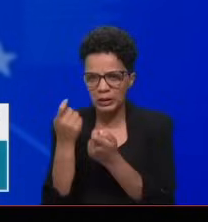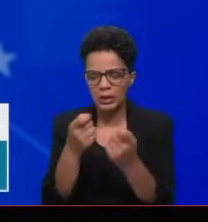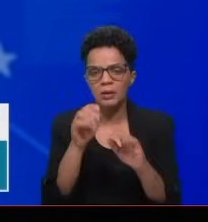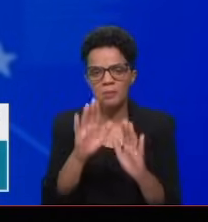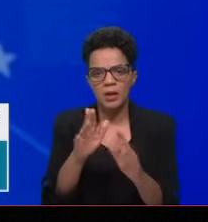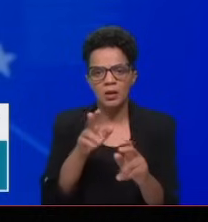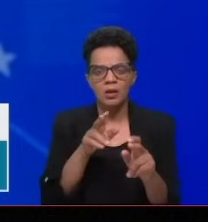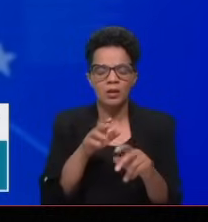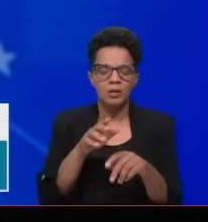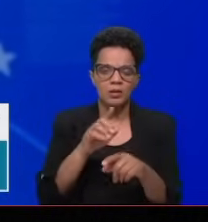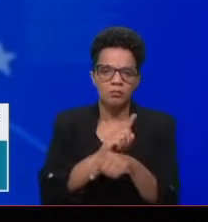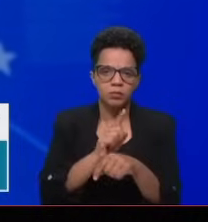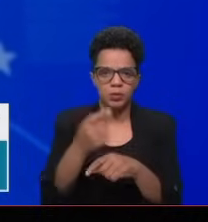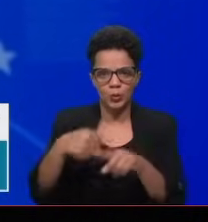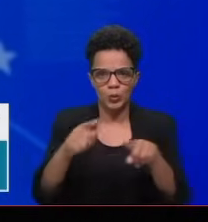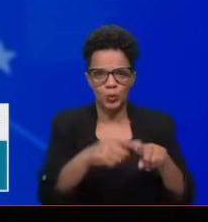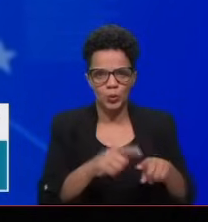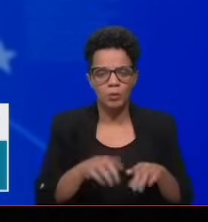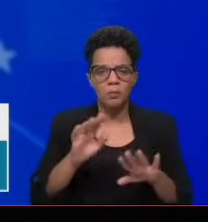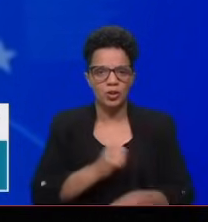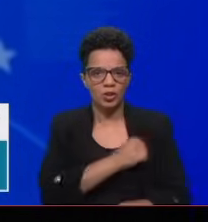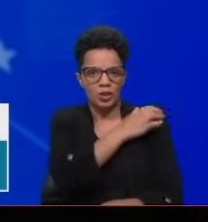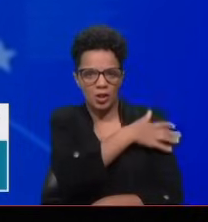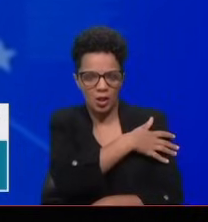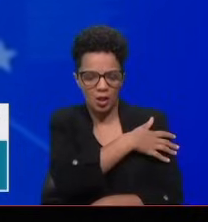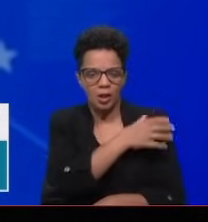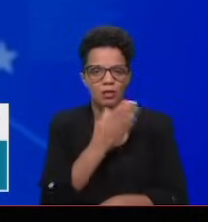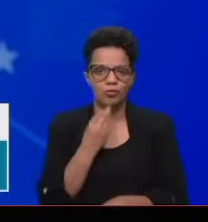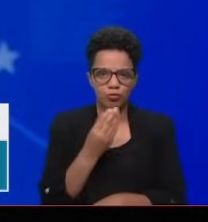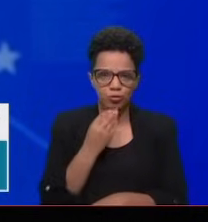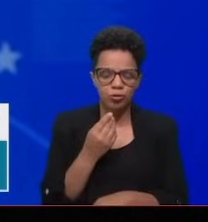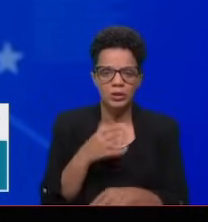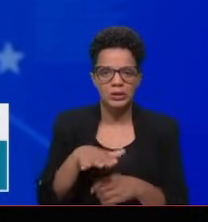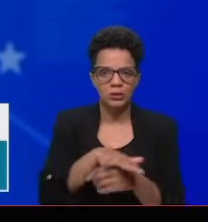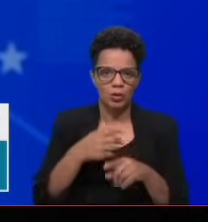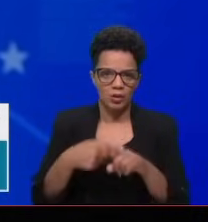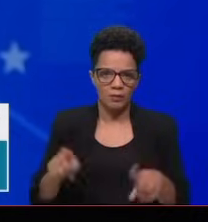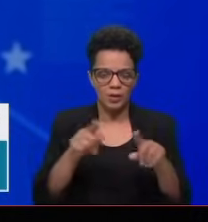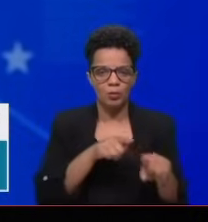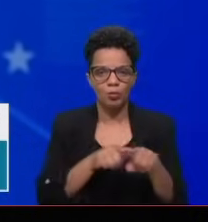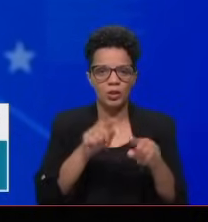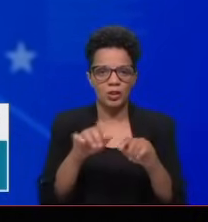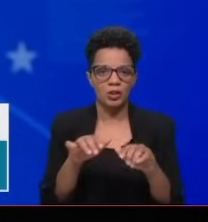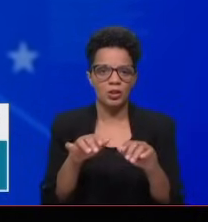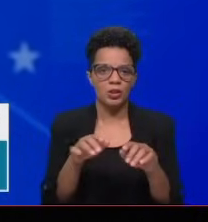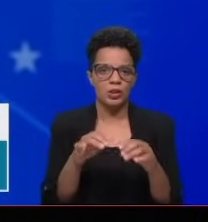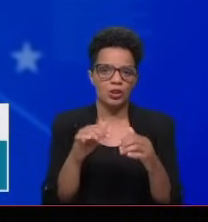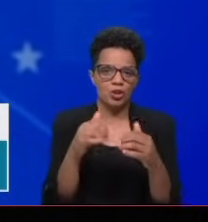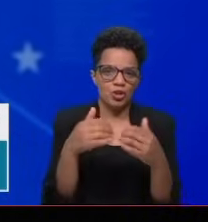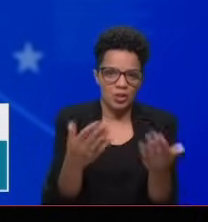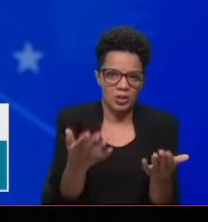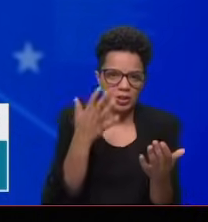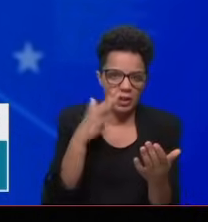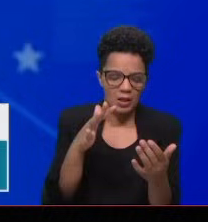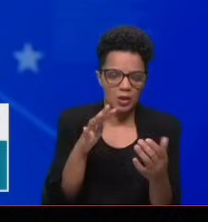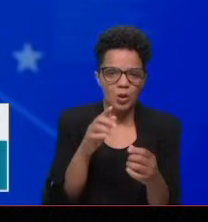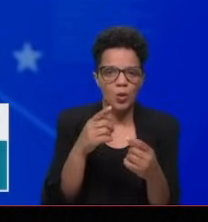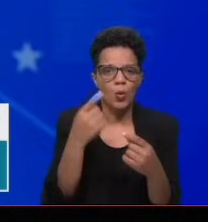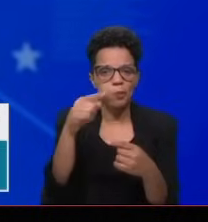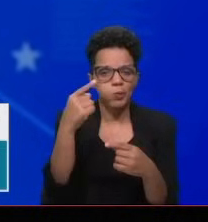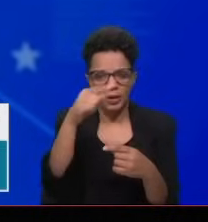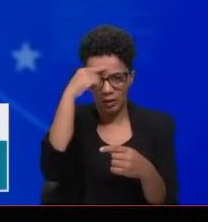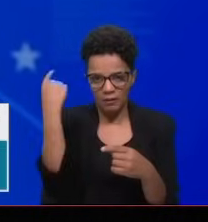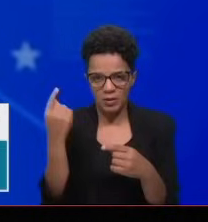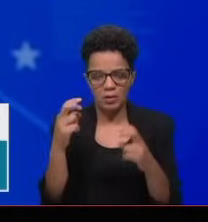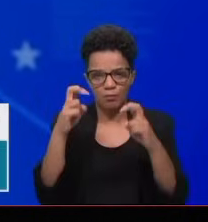cas caso no caso de Israel e da Palestina em que vimos velocidades diferentes e quando nós não temos uma política externa única é muito difícil sentar à negociações